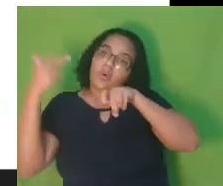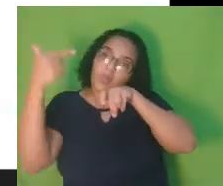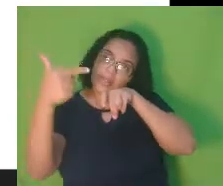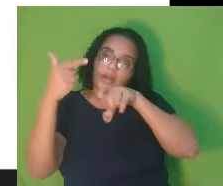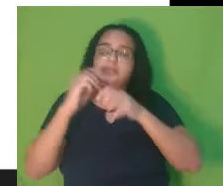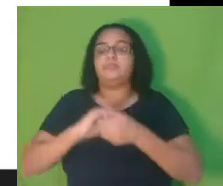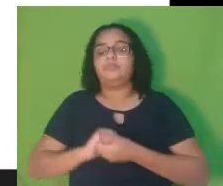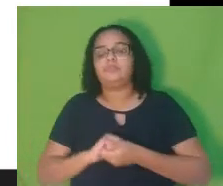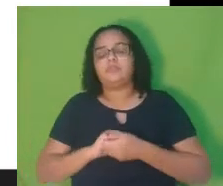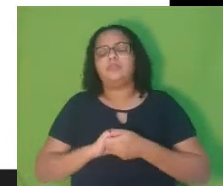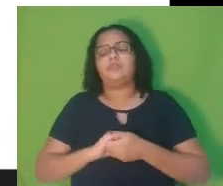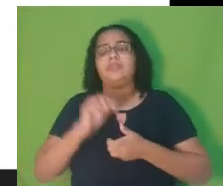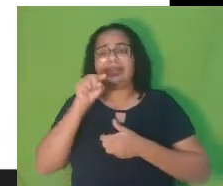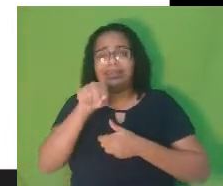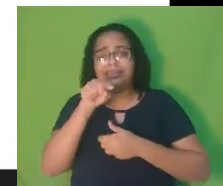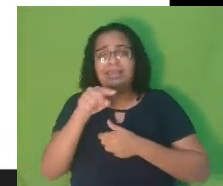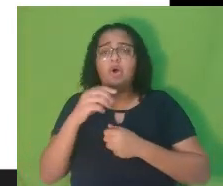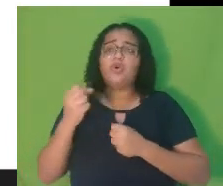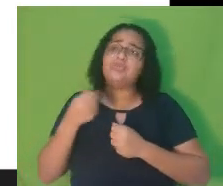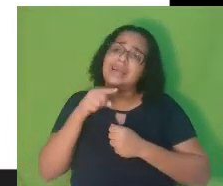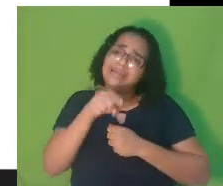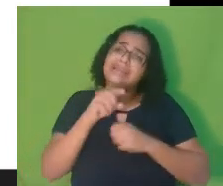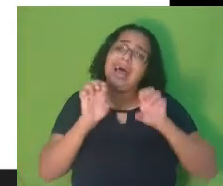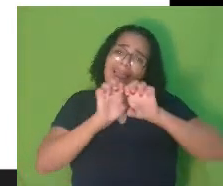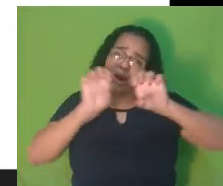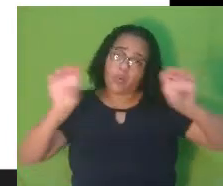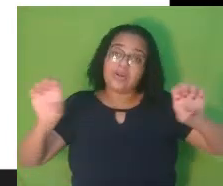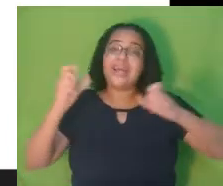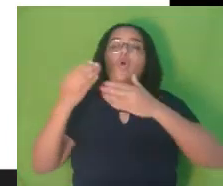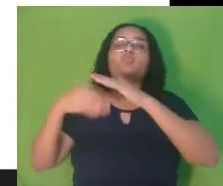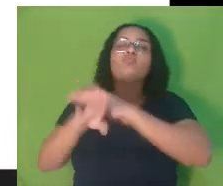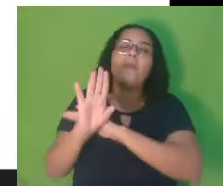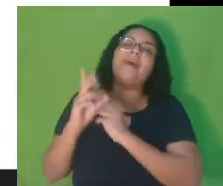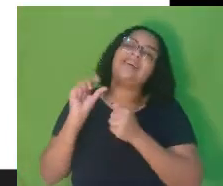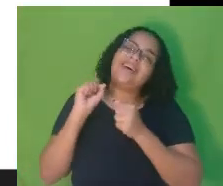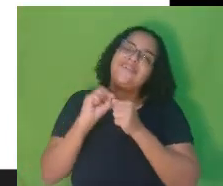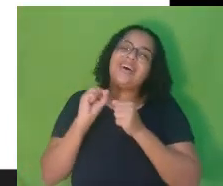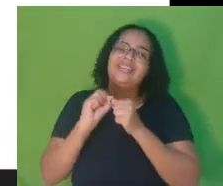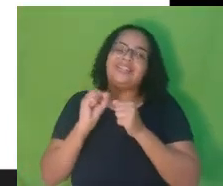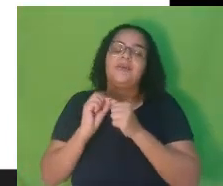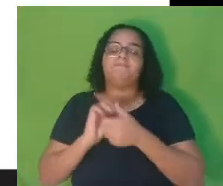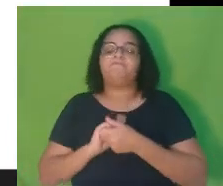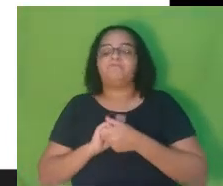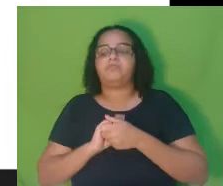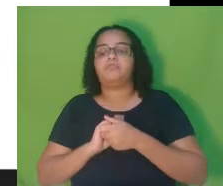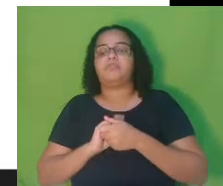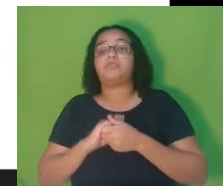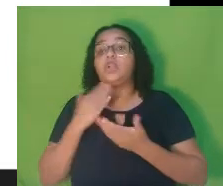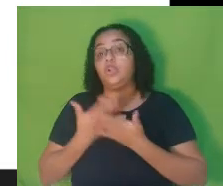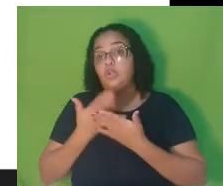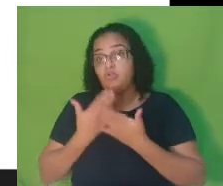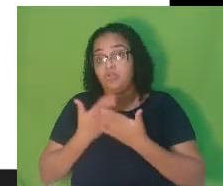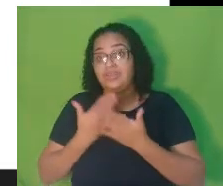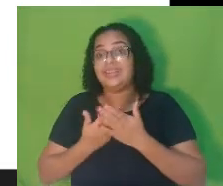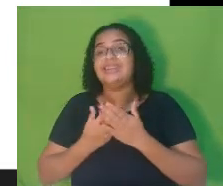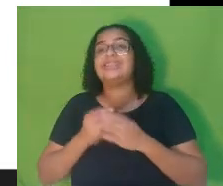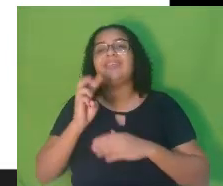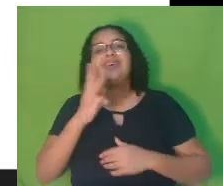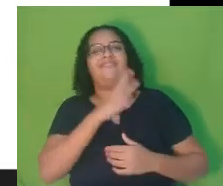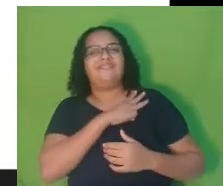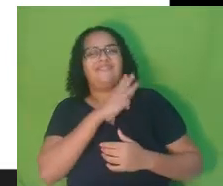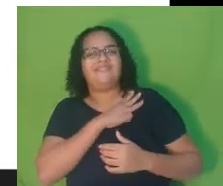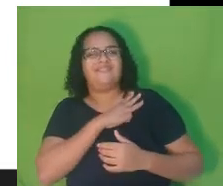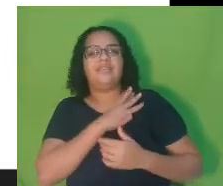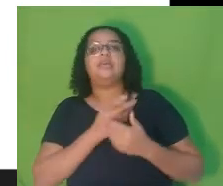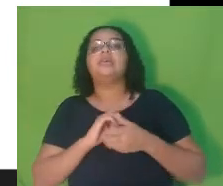quadrado? Então, essa não é uma equação que estamos acostumados a estudar, né, no